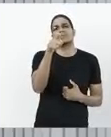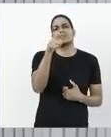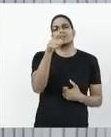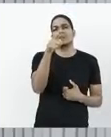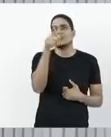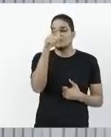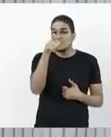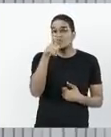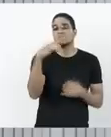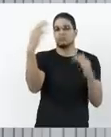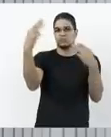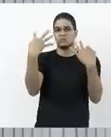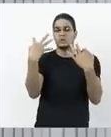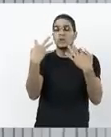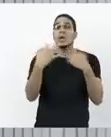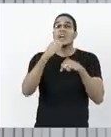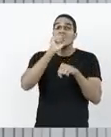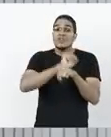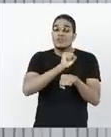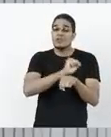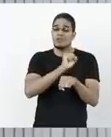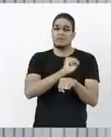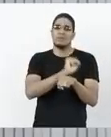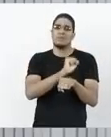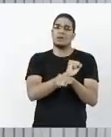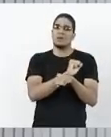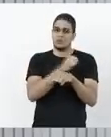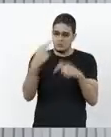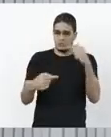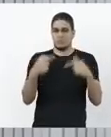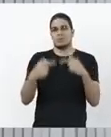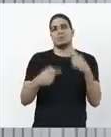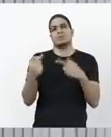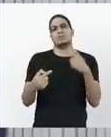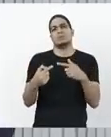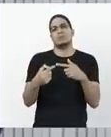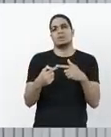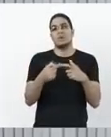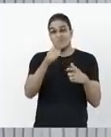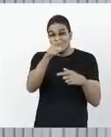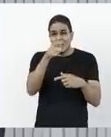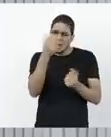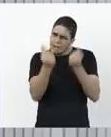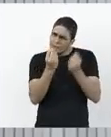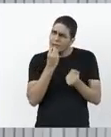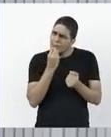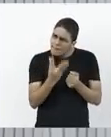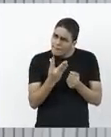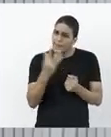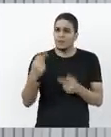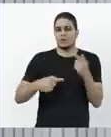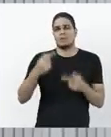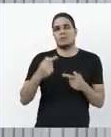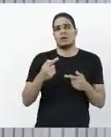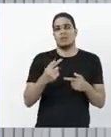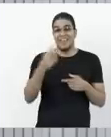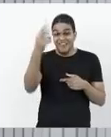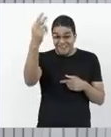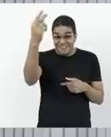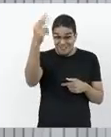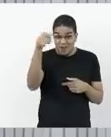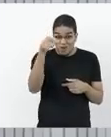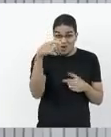aqui esperando o debate. Avalie bem o debate. Veja quem trouxe aqui propostas, projetos concretos